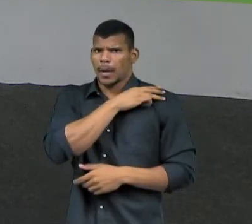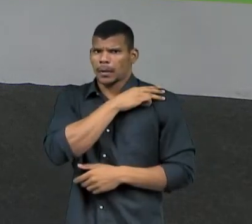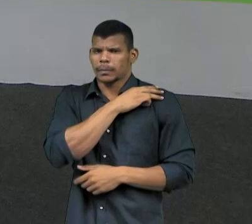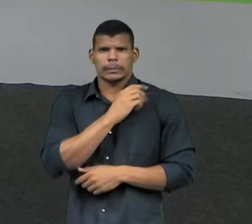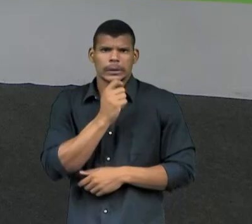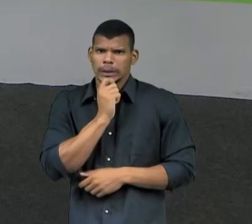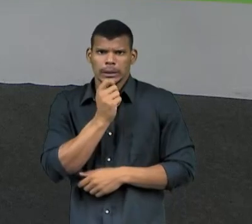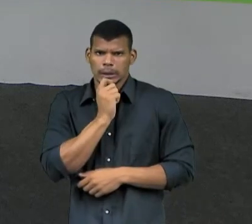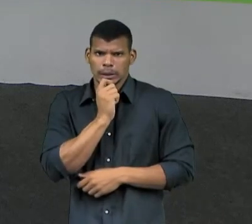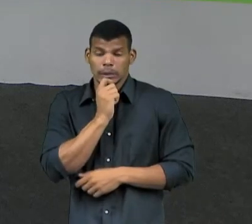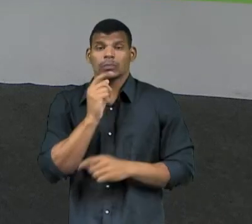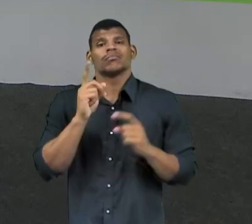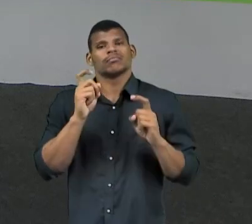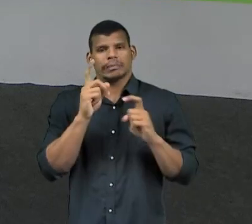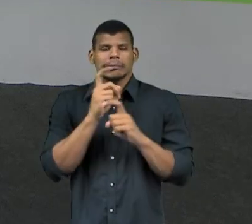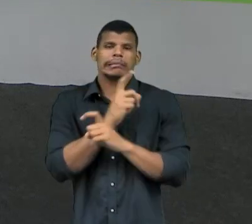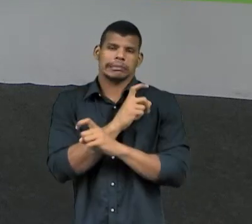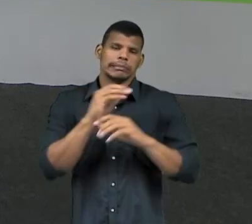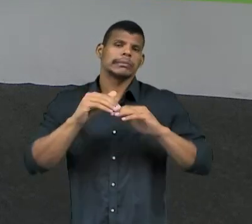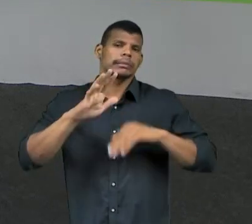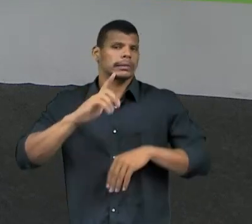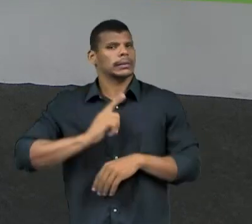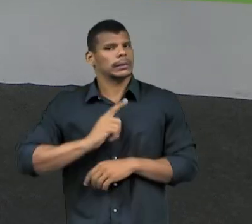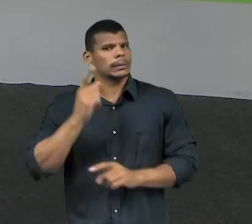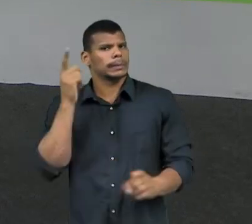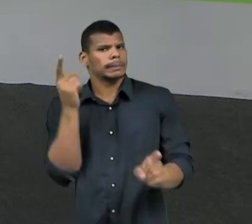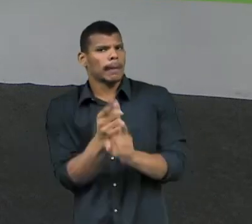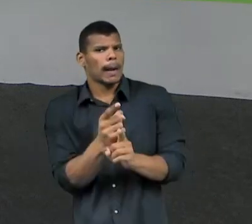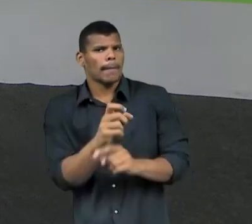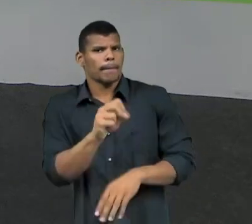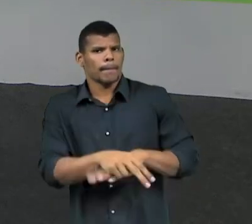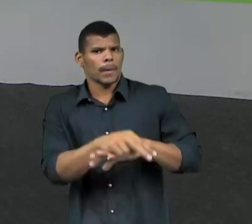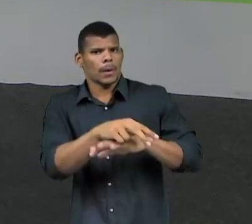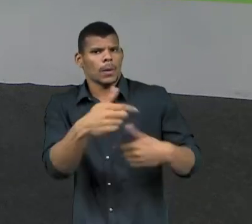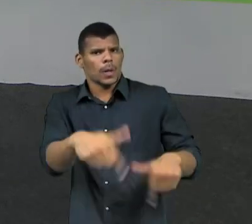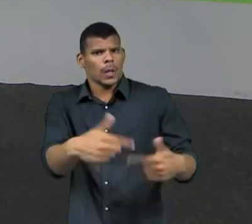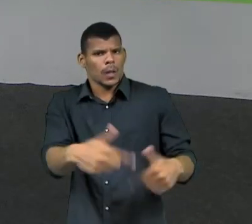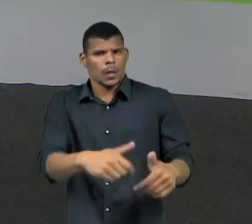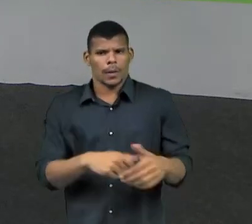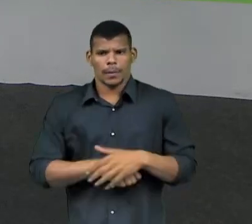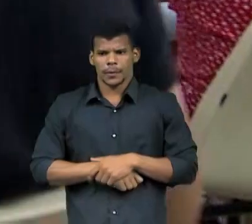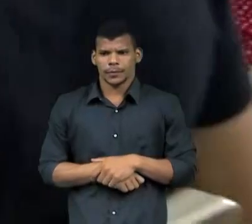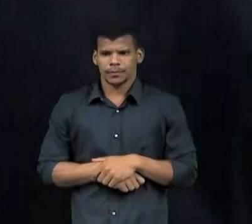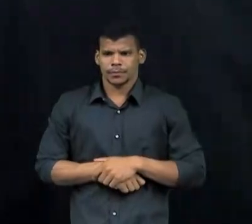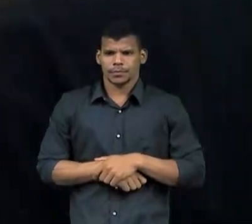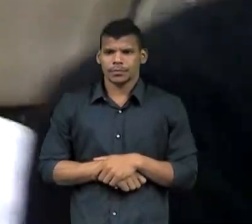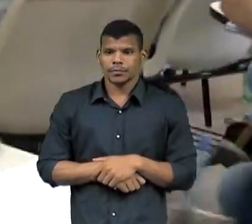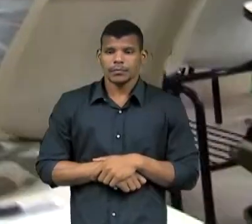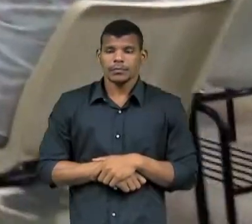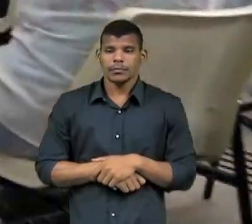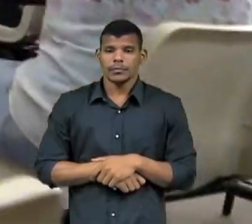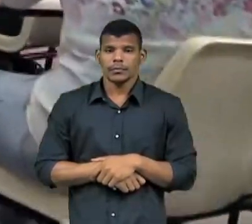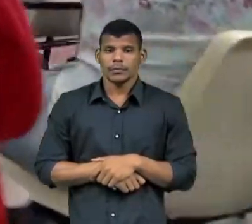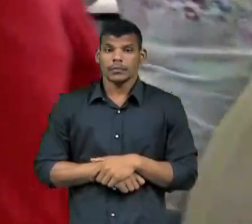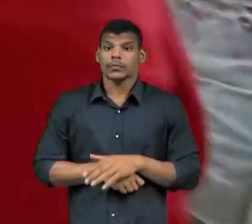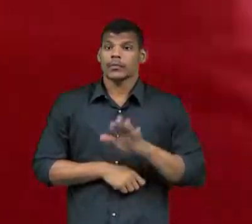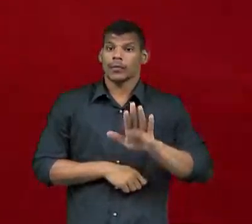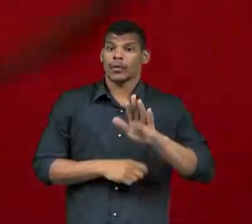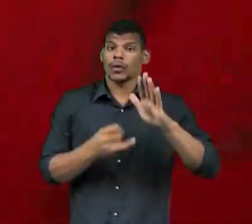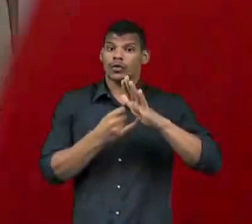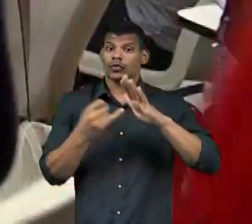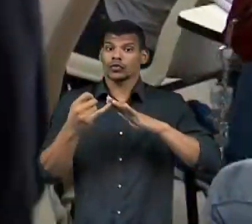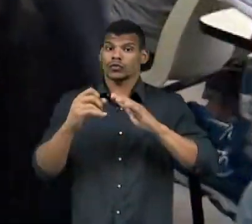mais dificuldades na hora de conseguir uma vaga no mercado de trabalho. Um levantamento do Instituto